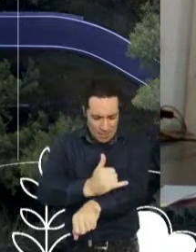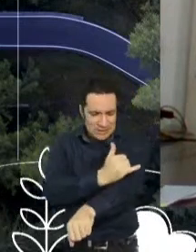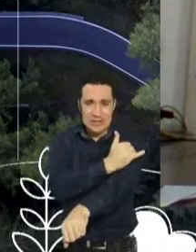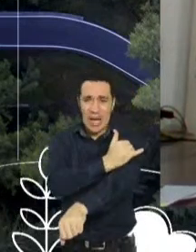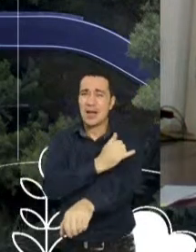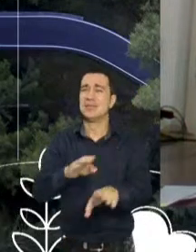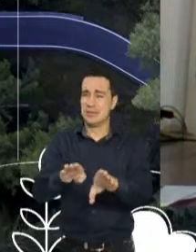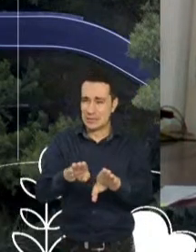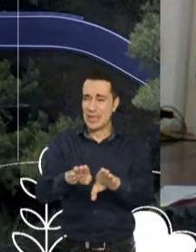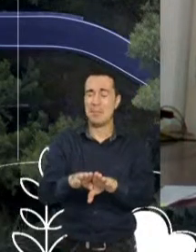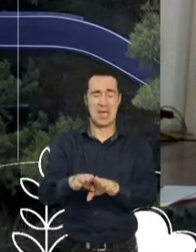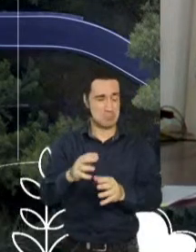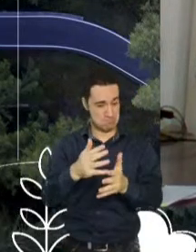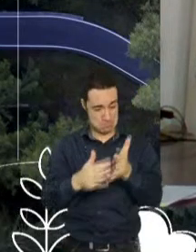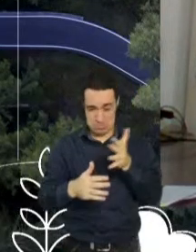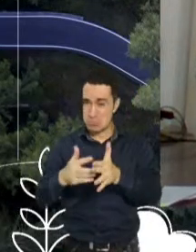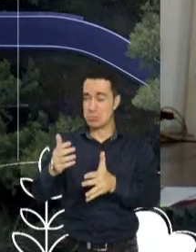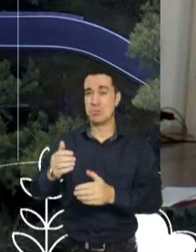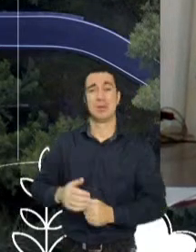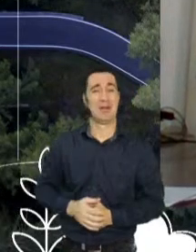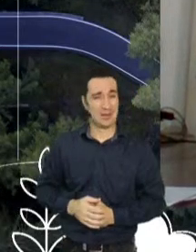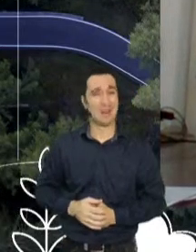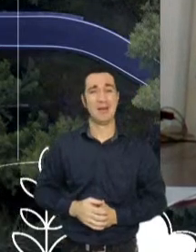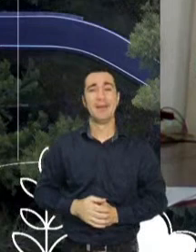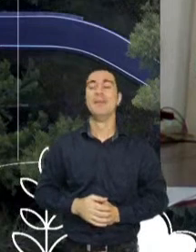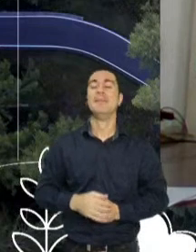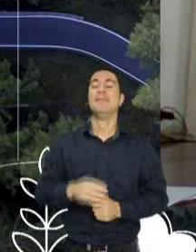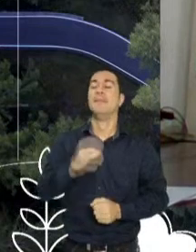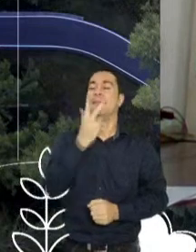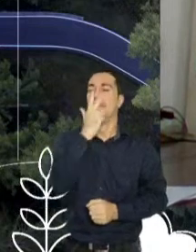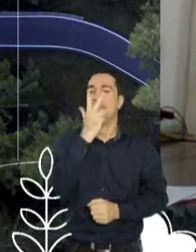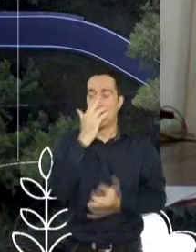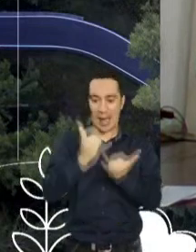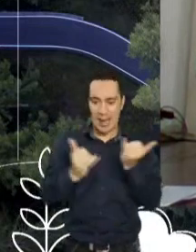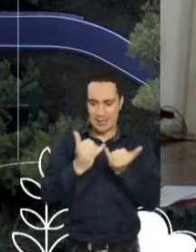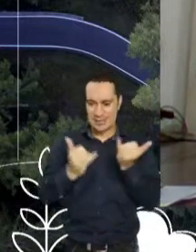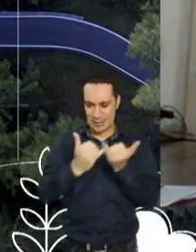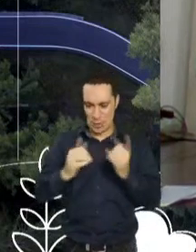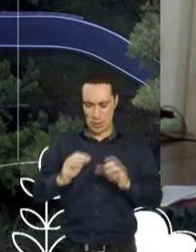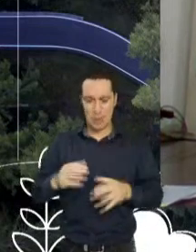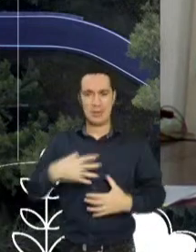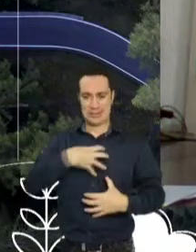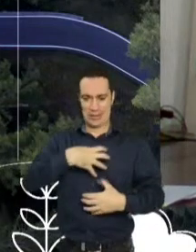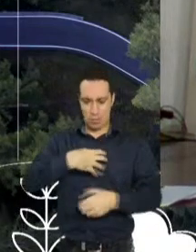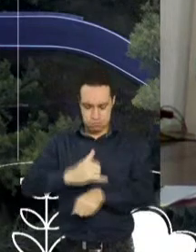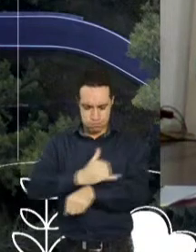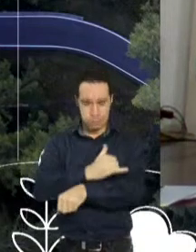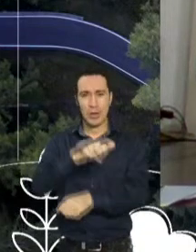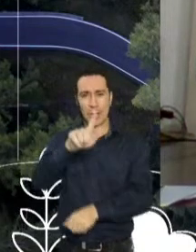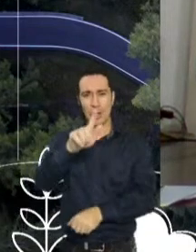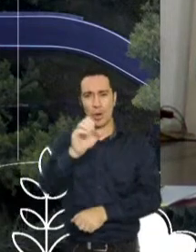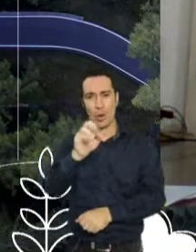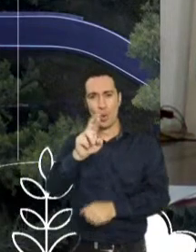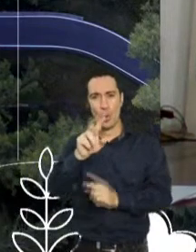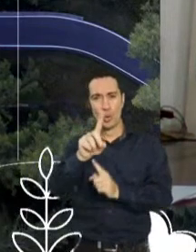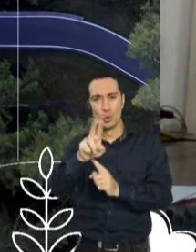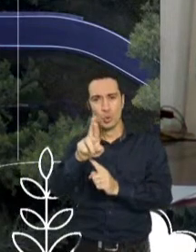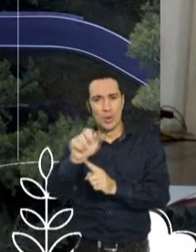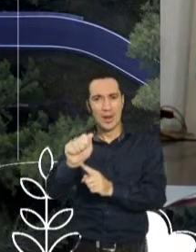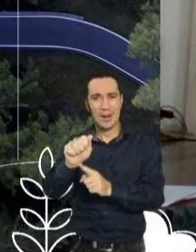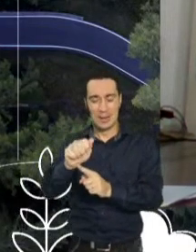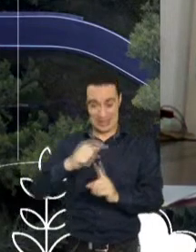dúvida, é um fator termogênico, né? Porque você encapa o subcutâneo com um manto espesso de gordura, fazendo então com